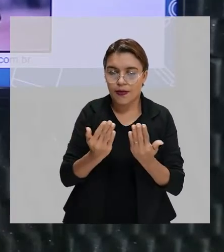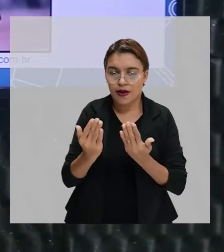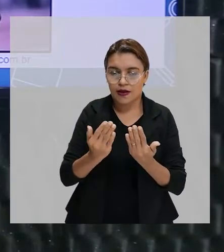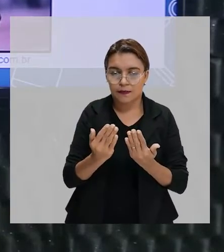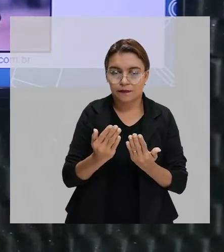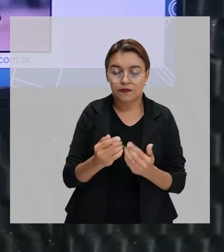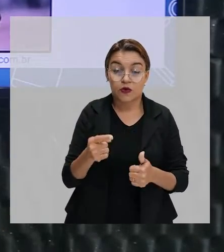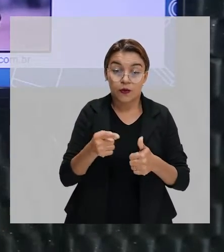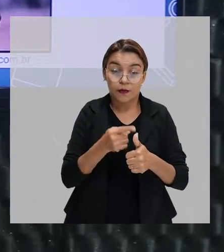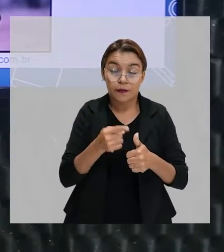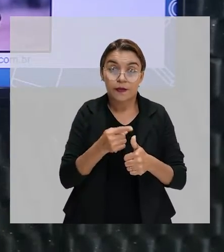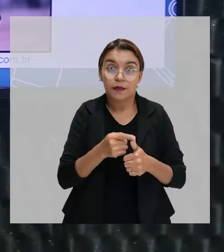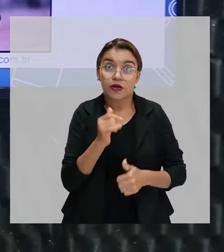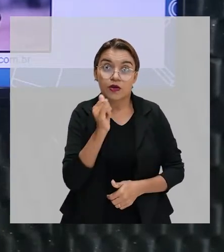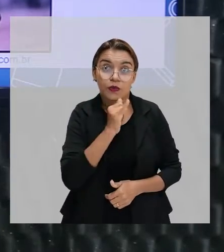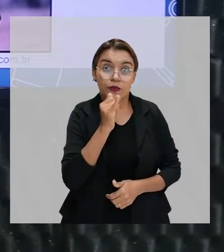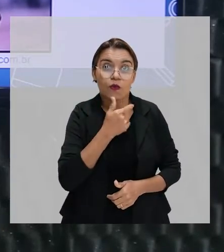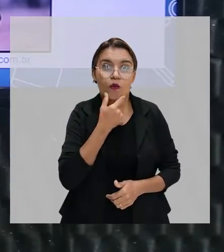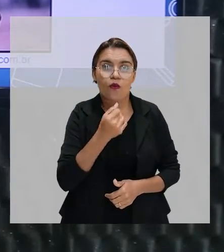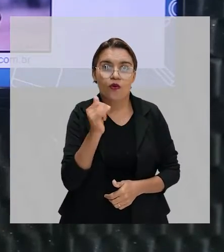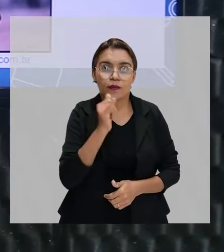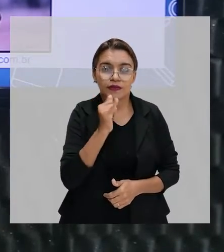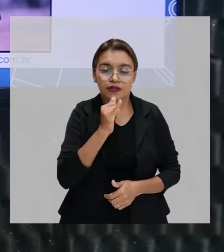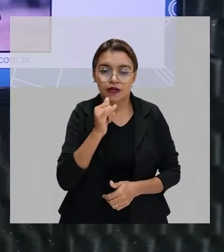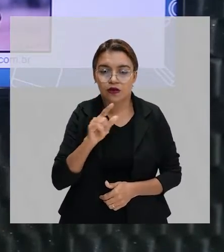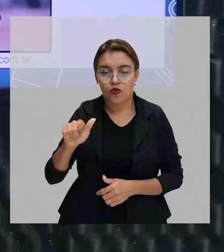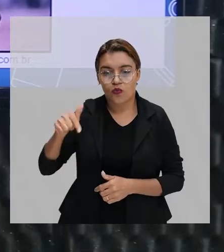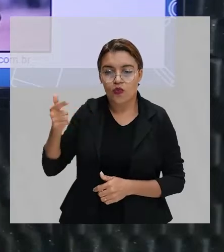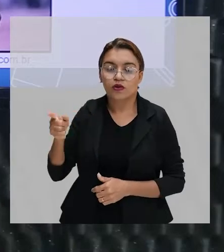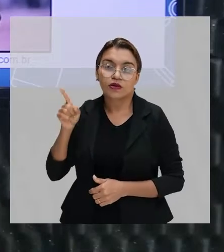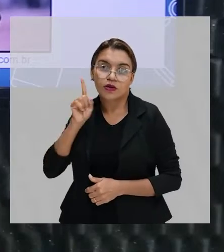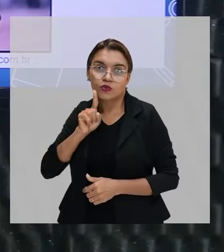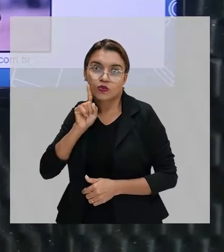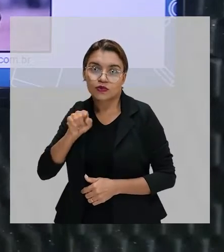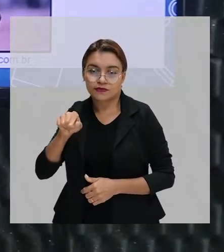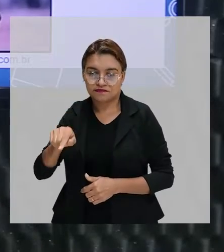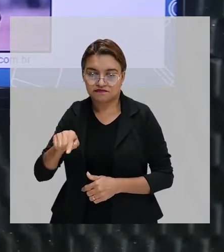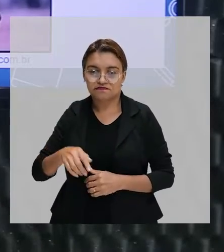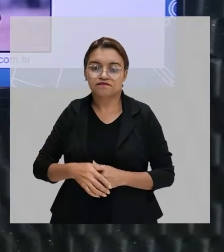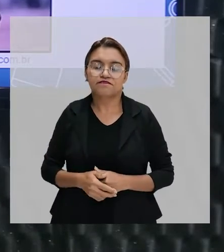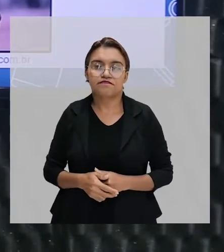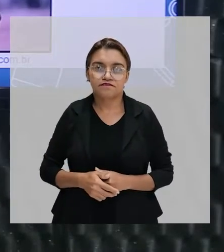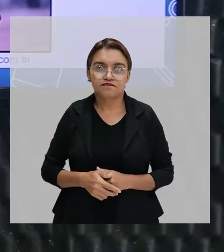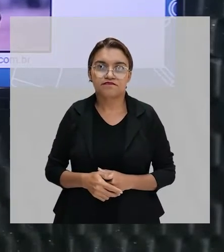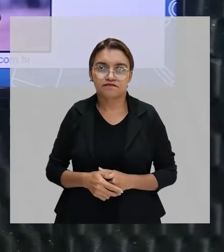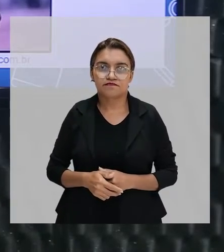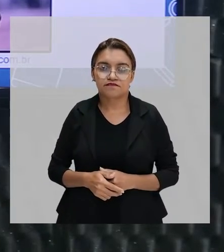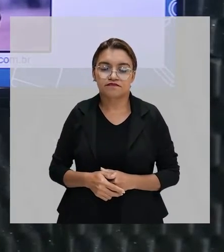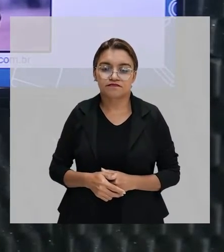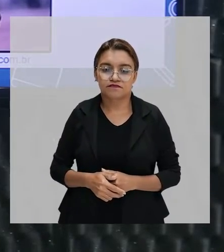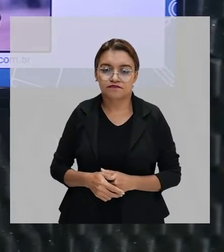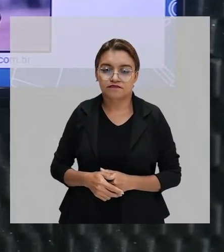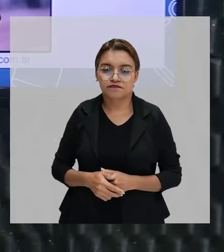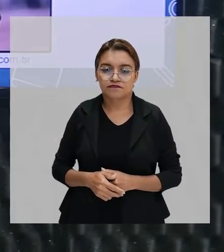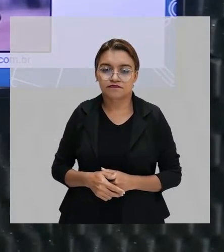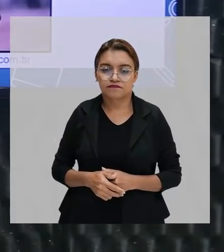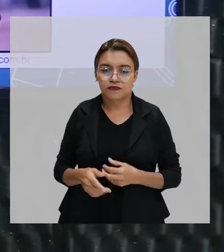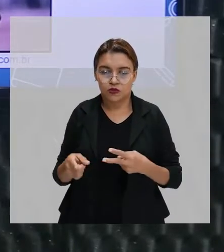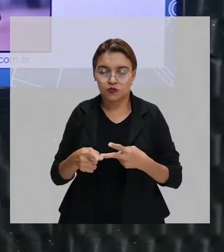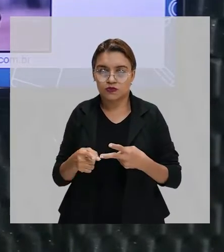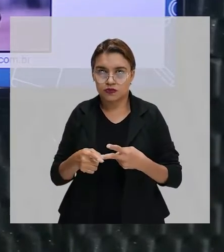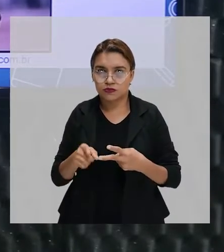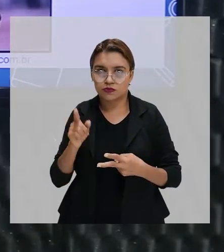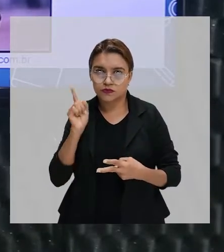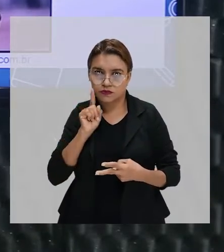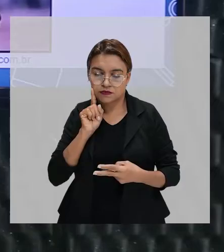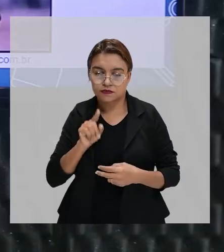italiano que foi campeão da última olimpíada e do norte-americano gatling que é um dos maiores corredores aí dos 100 metros rasos